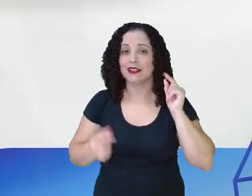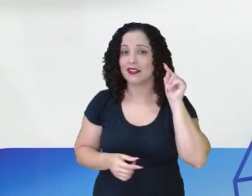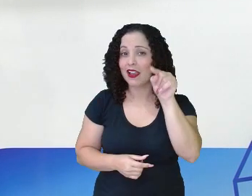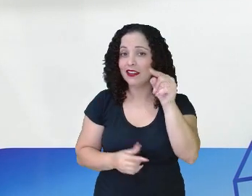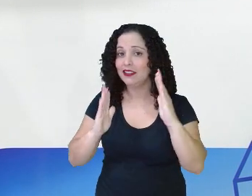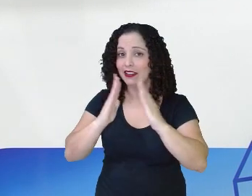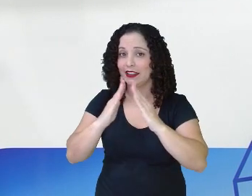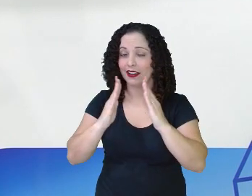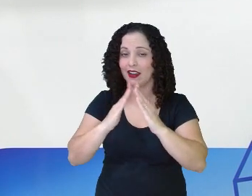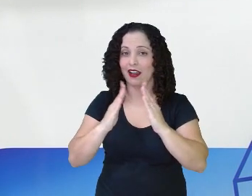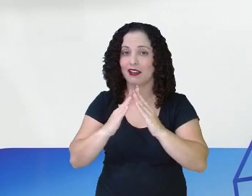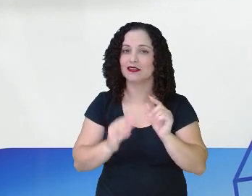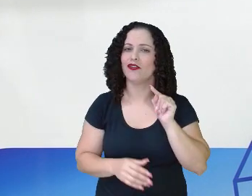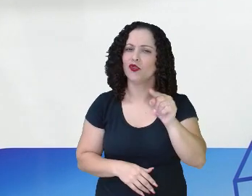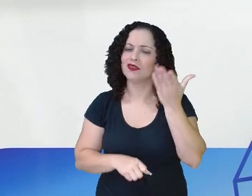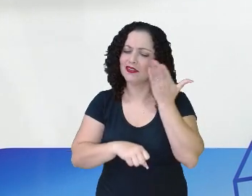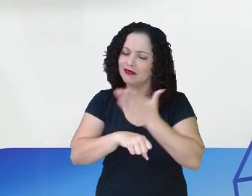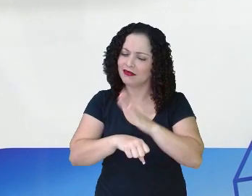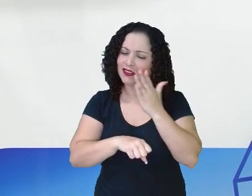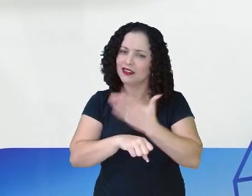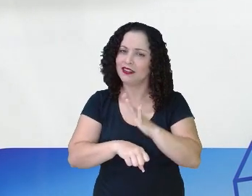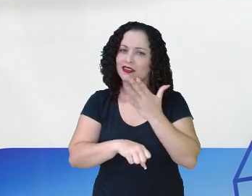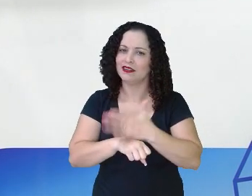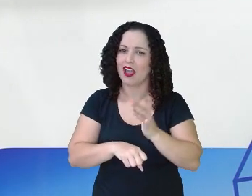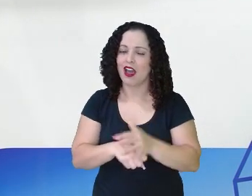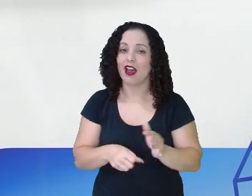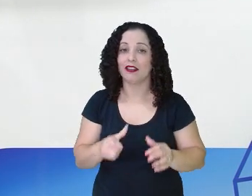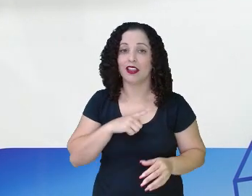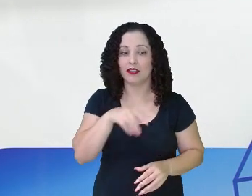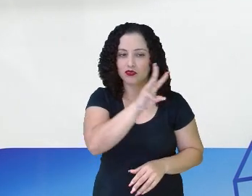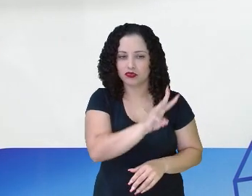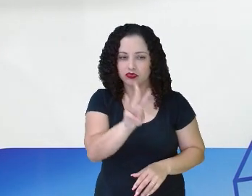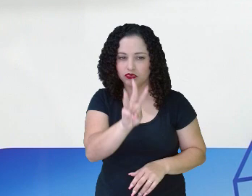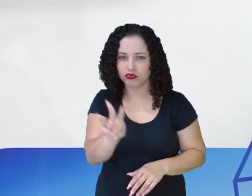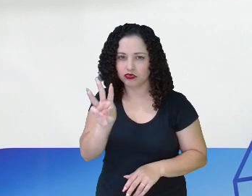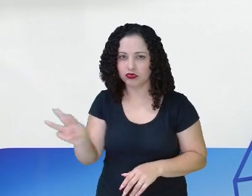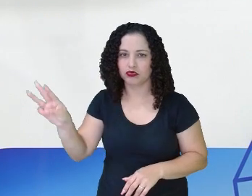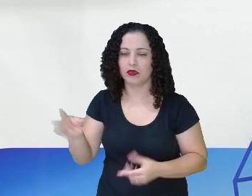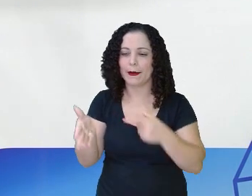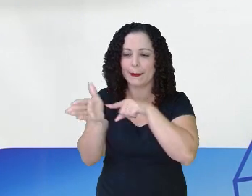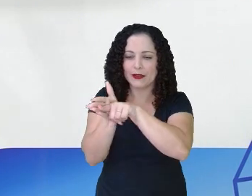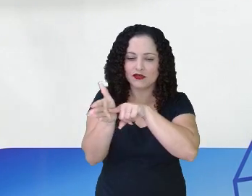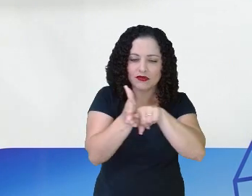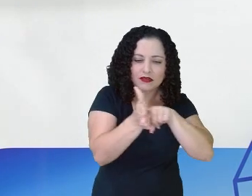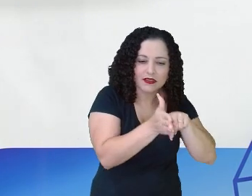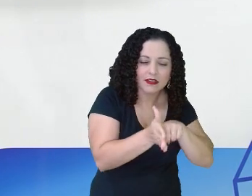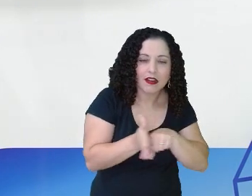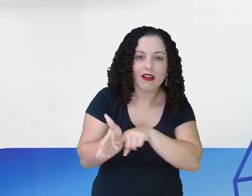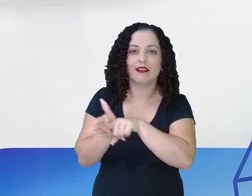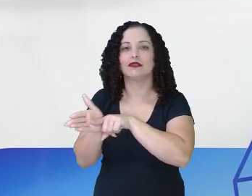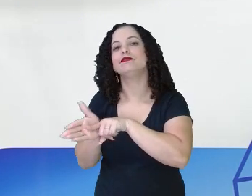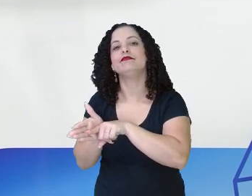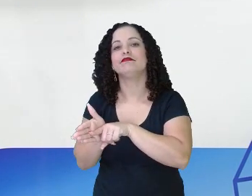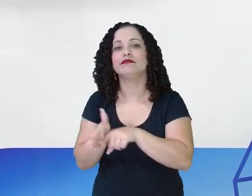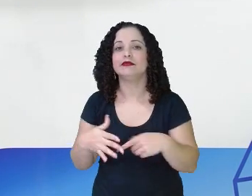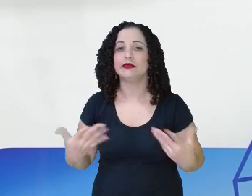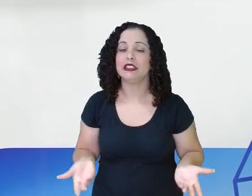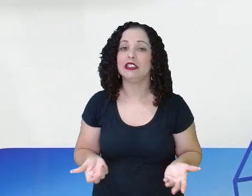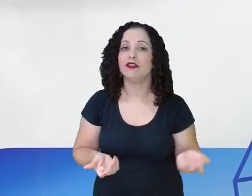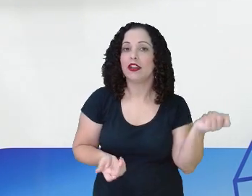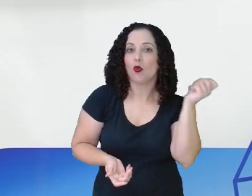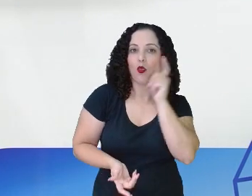casa, você pega alguns no site de busca, pega algumas questões com mais de 2 parcelas e